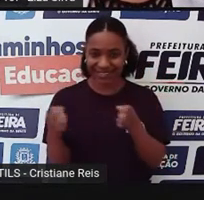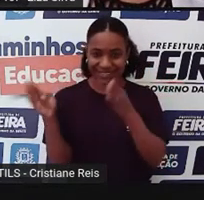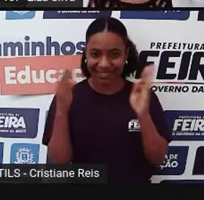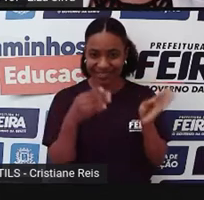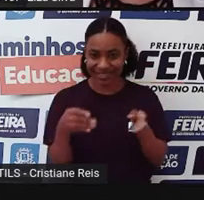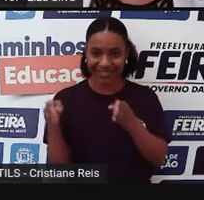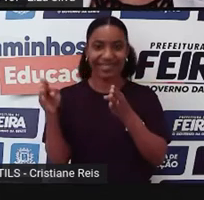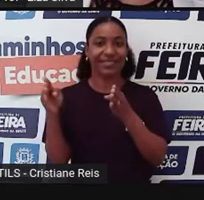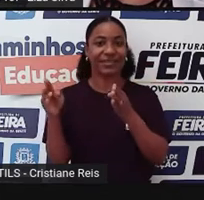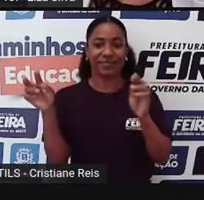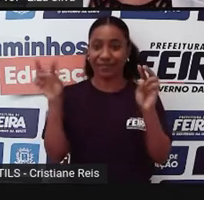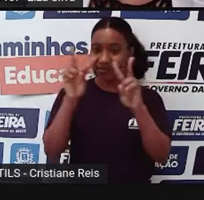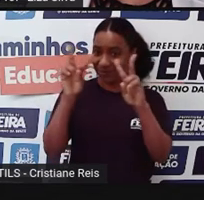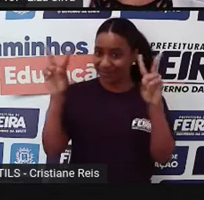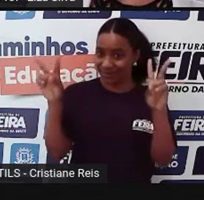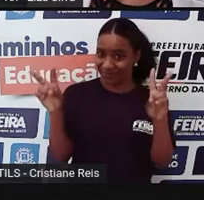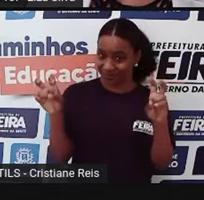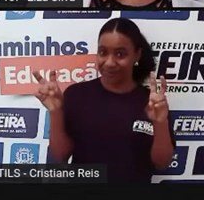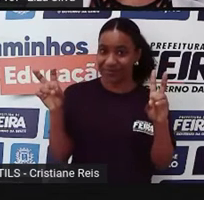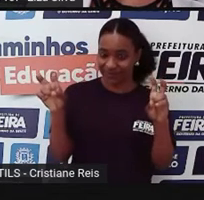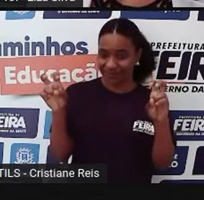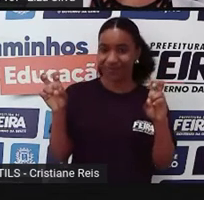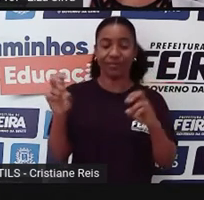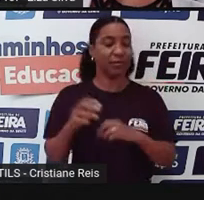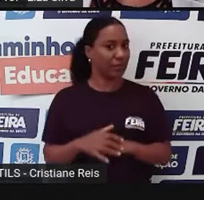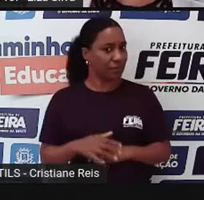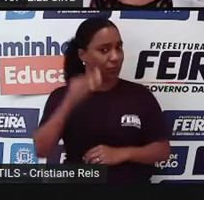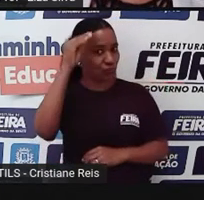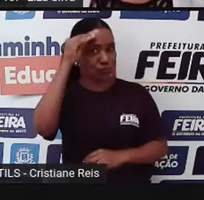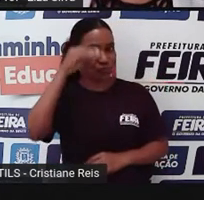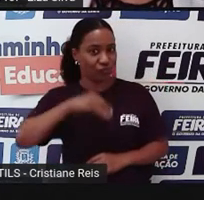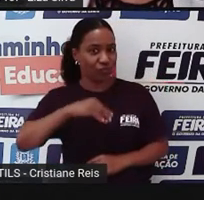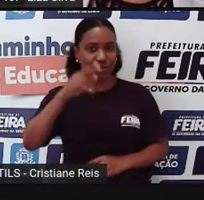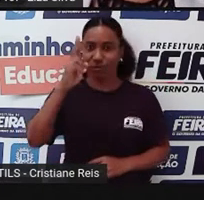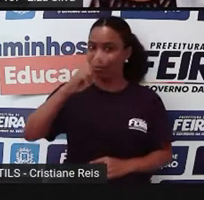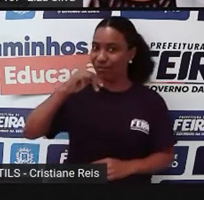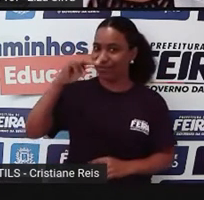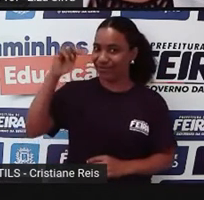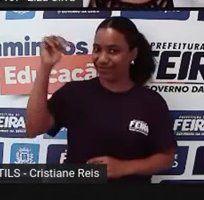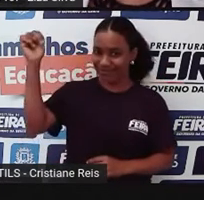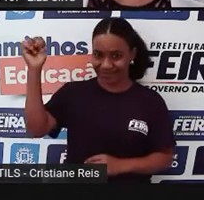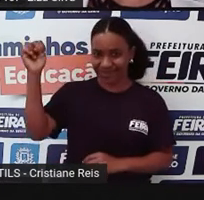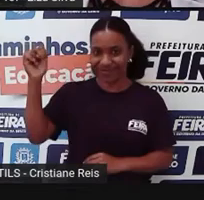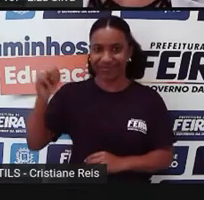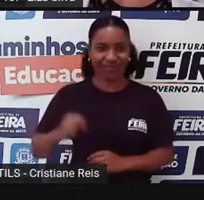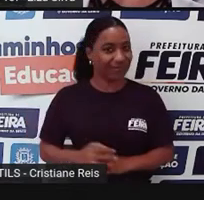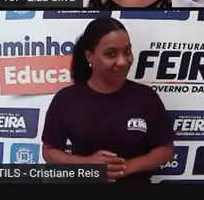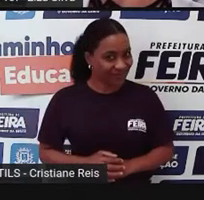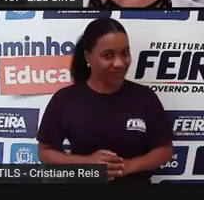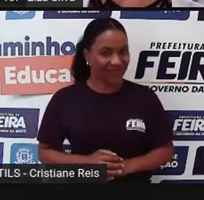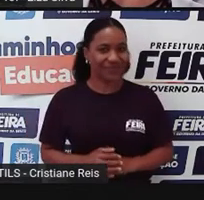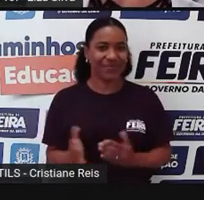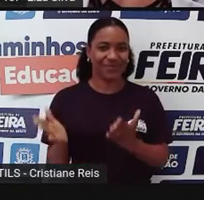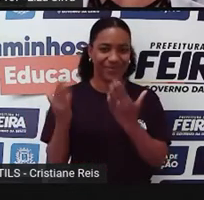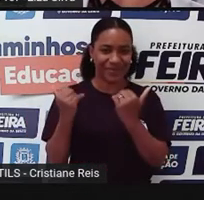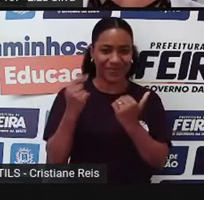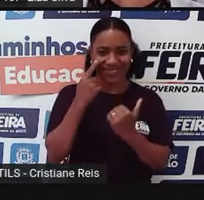né Verde Faro o bicho notícias Shop ok let's que eu